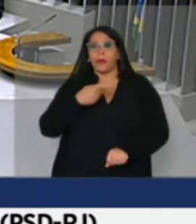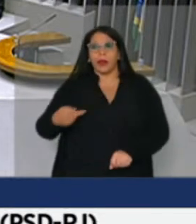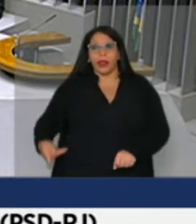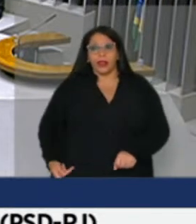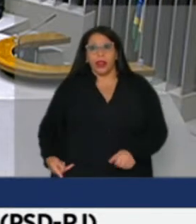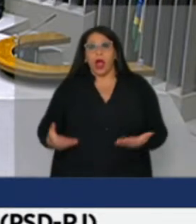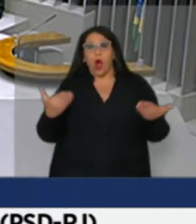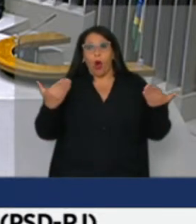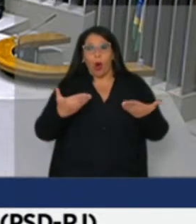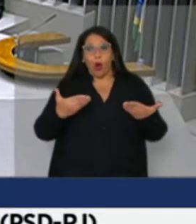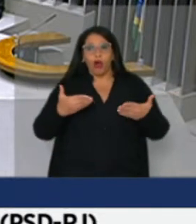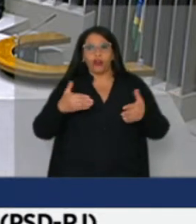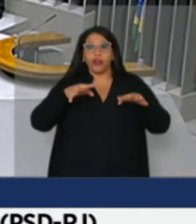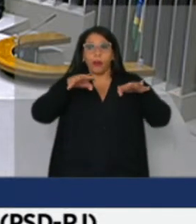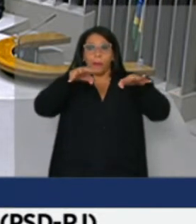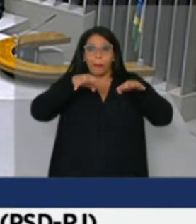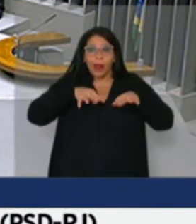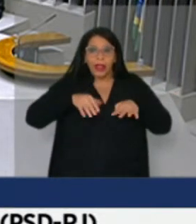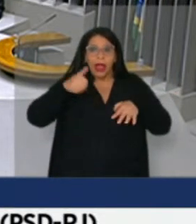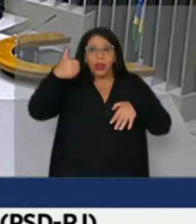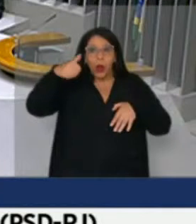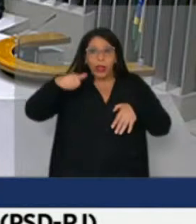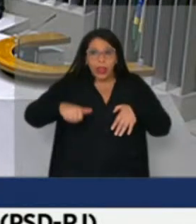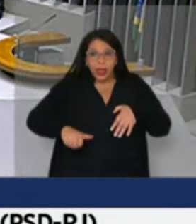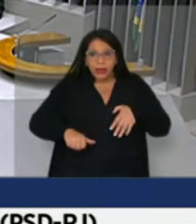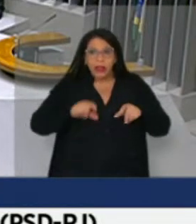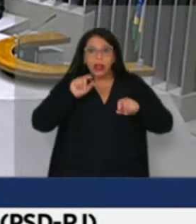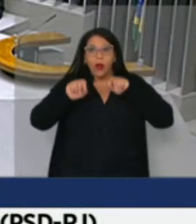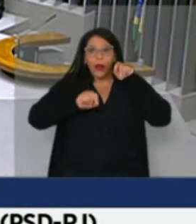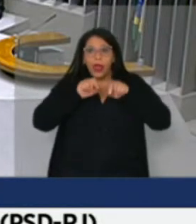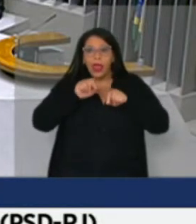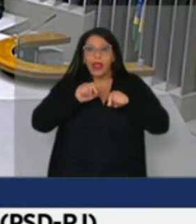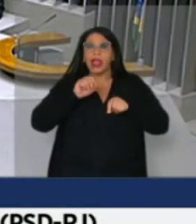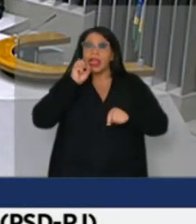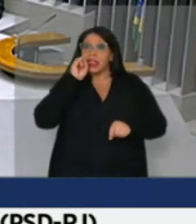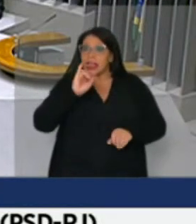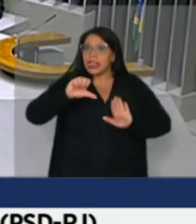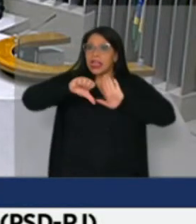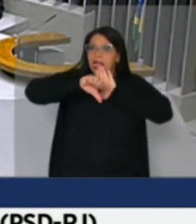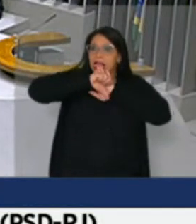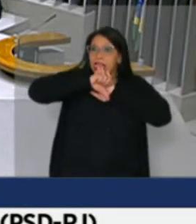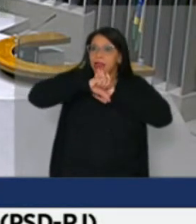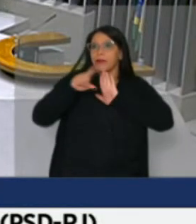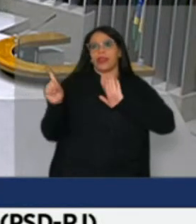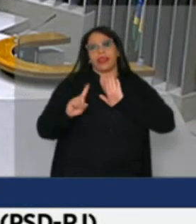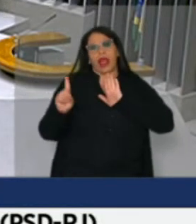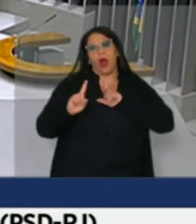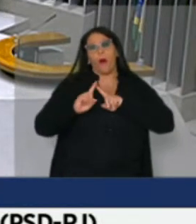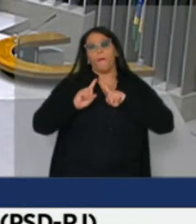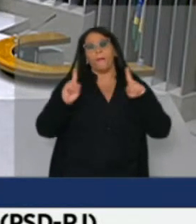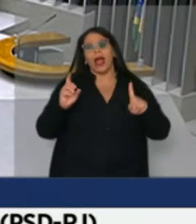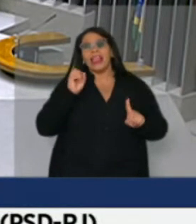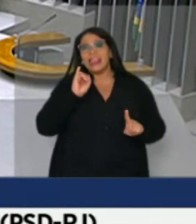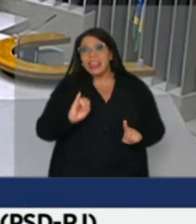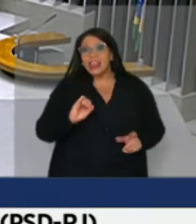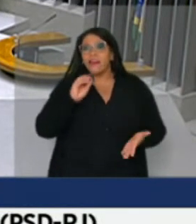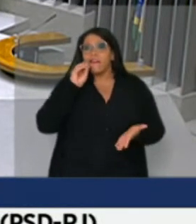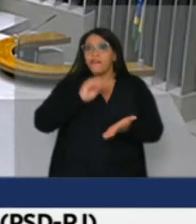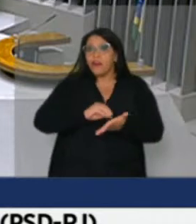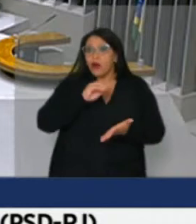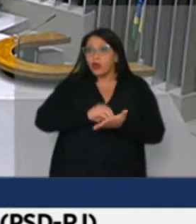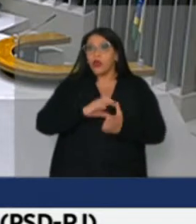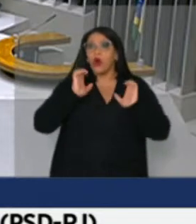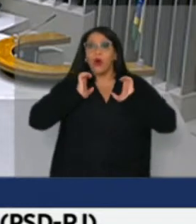está analisando não é se houve crime ou não praticado, supostamente praticado pela deputada, mas se ela quebrou ou não o